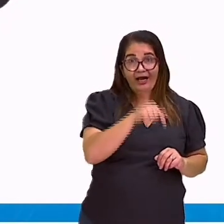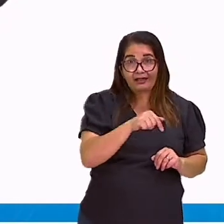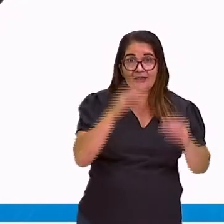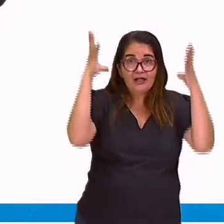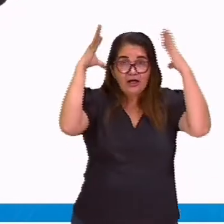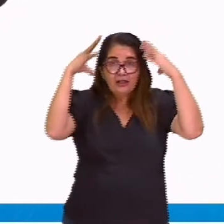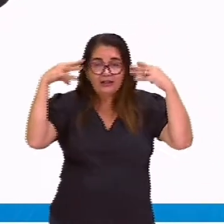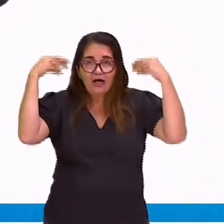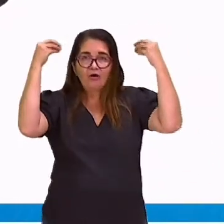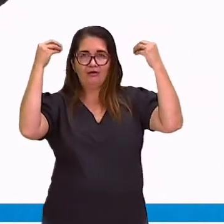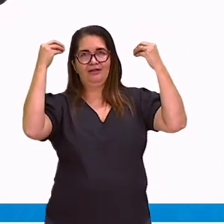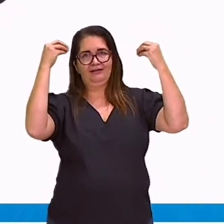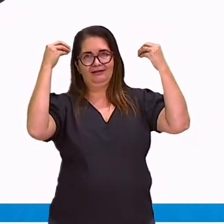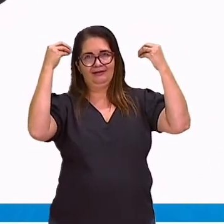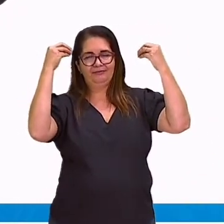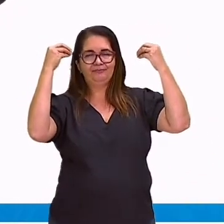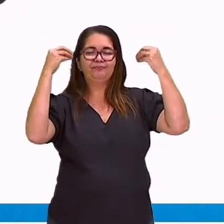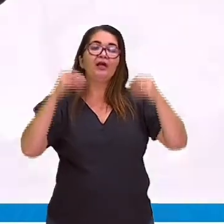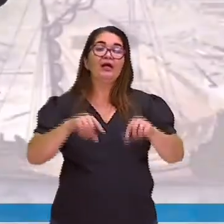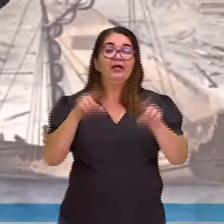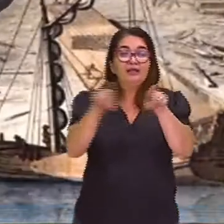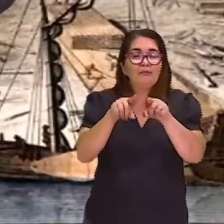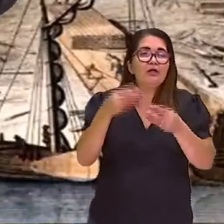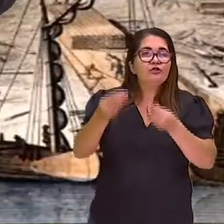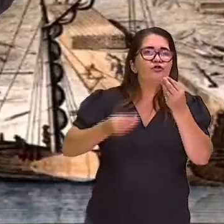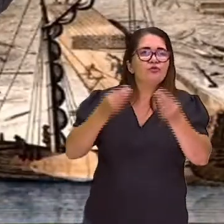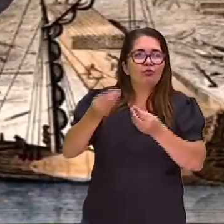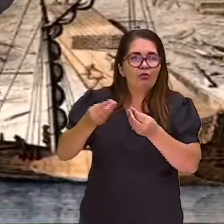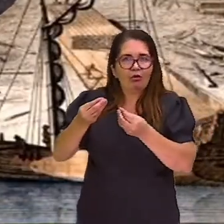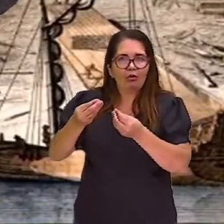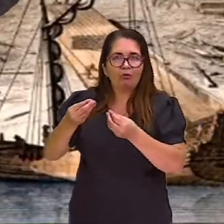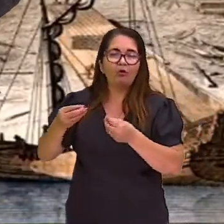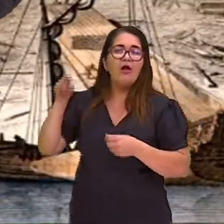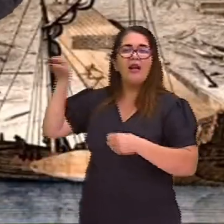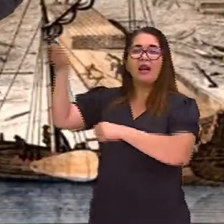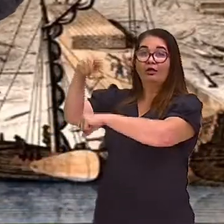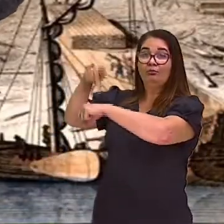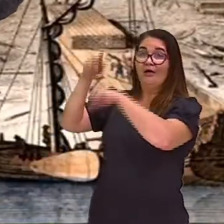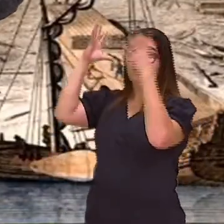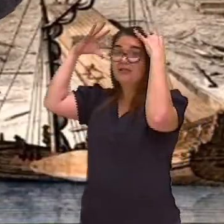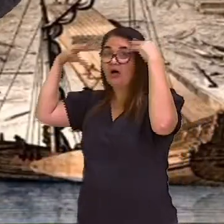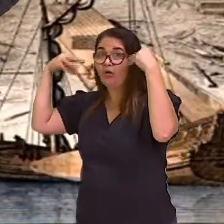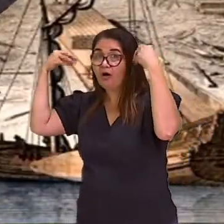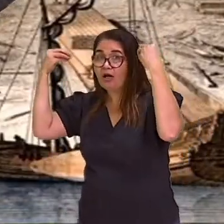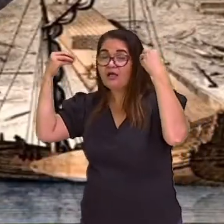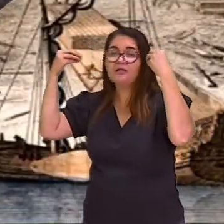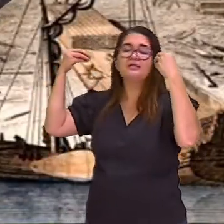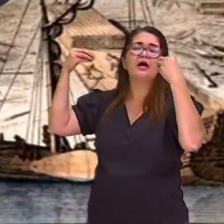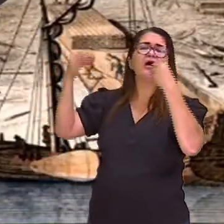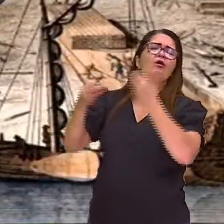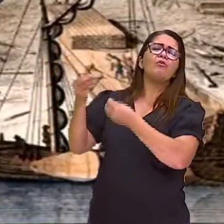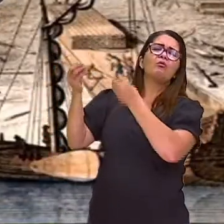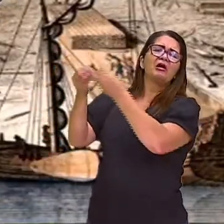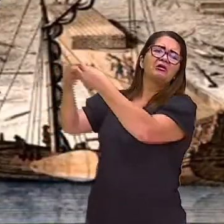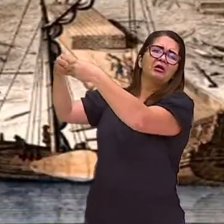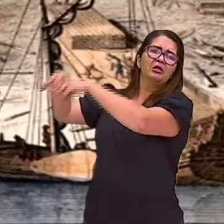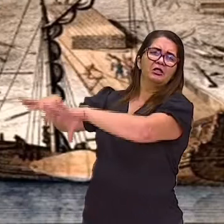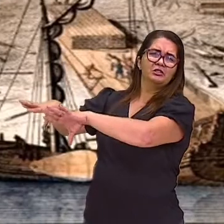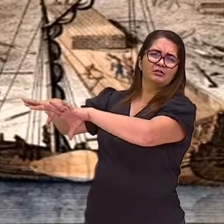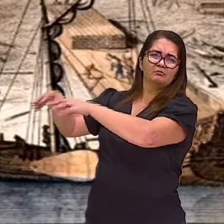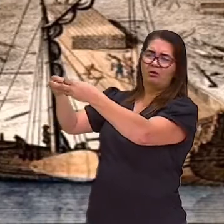explicada por alguns fatores. Primeiramente, houve a falência da Companhia das Índias Ocidentais, o que